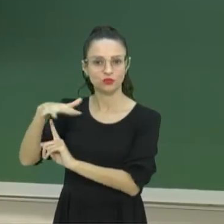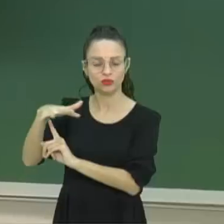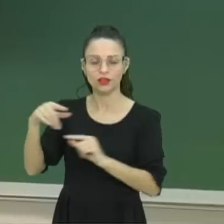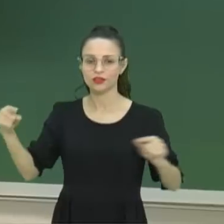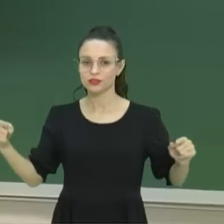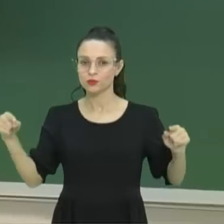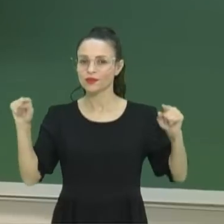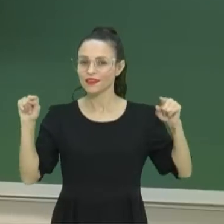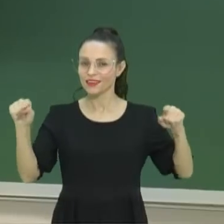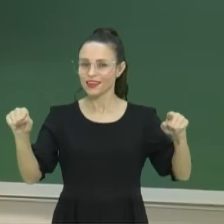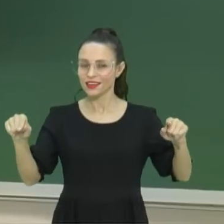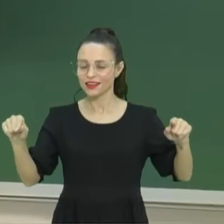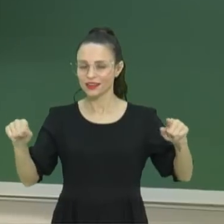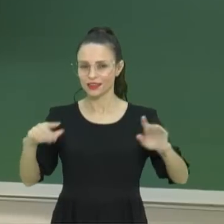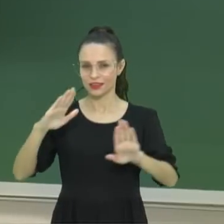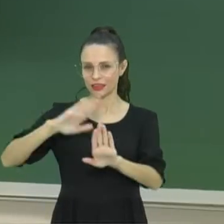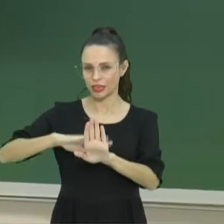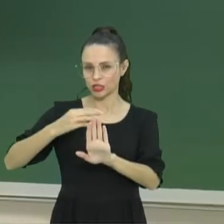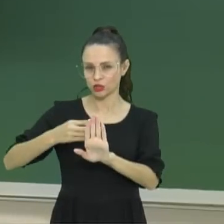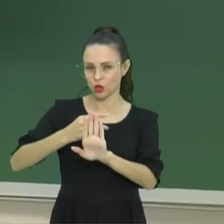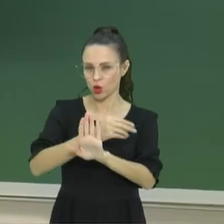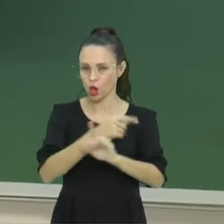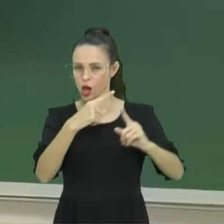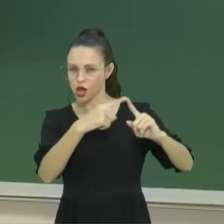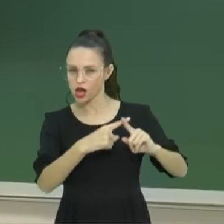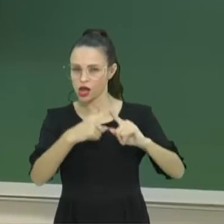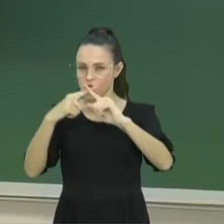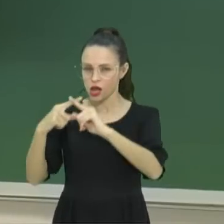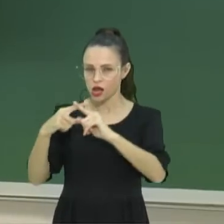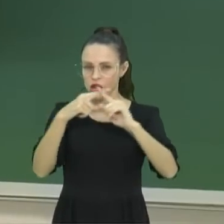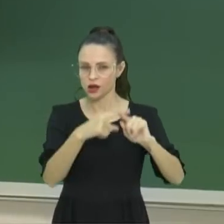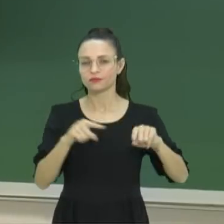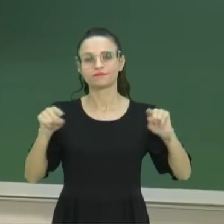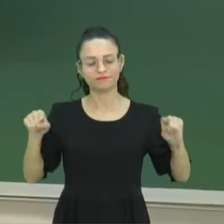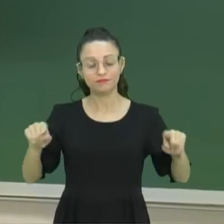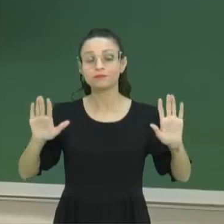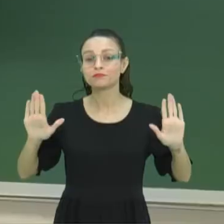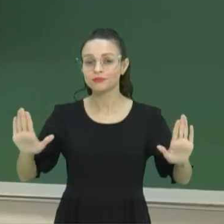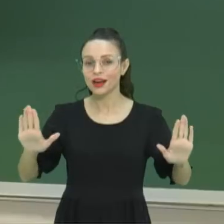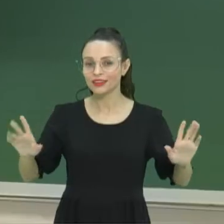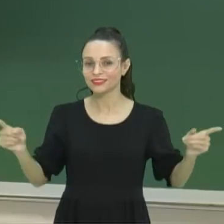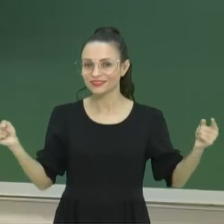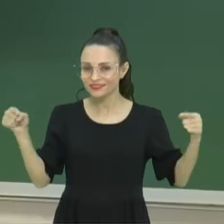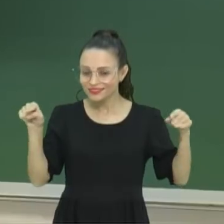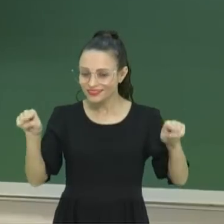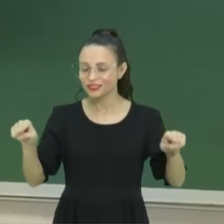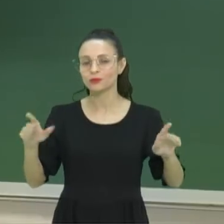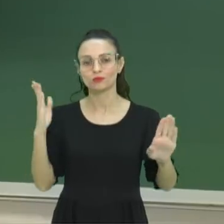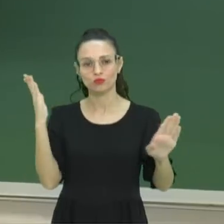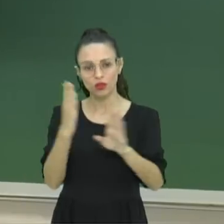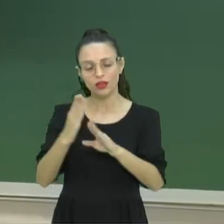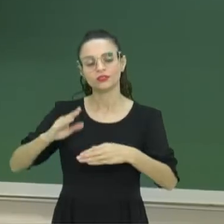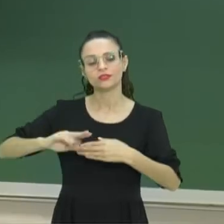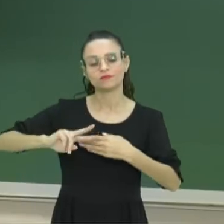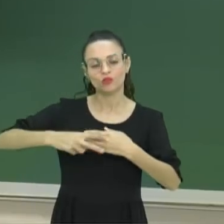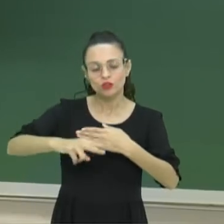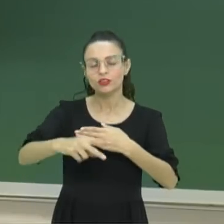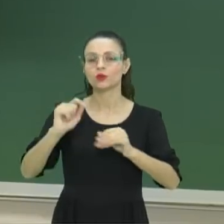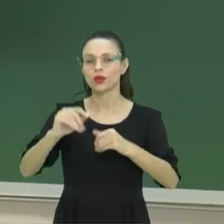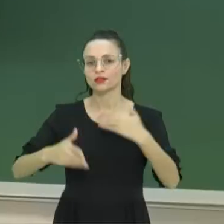Esse conflito ideológico trouxe como consequência o desenvolvimento das comunicações.